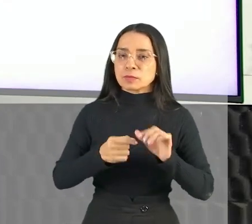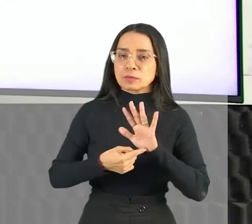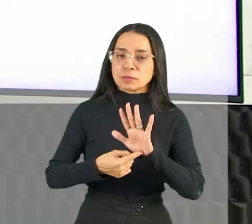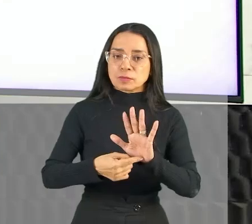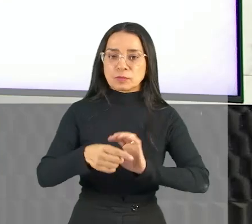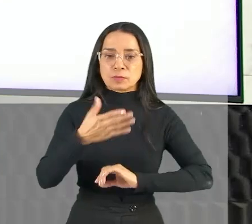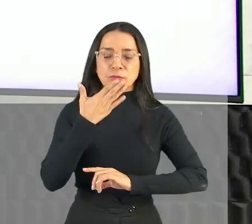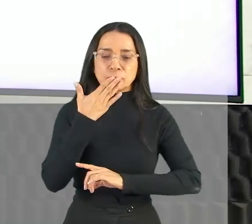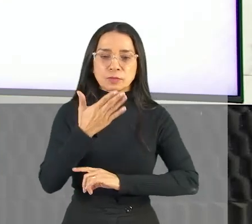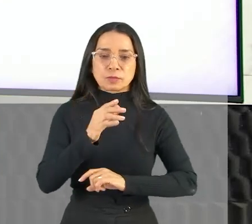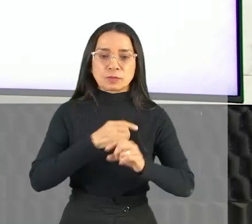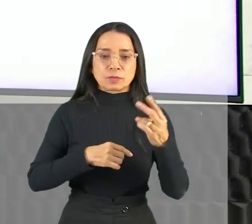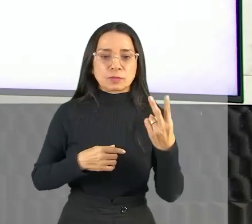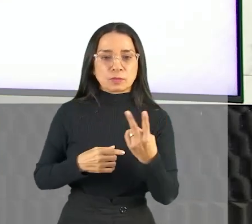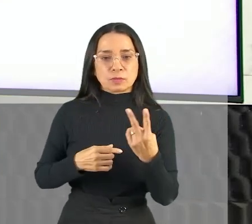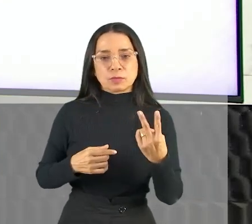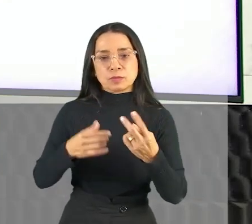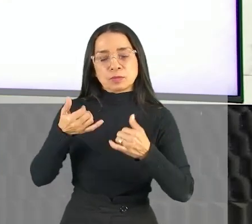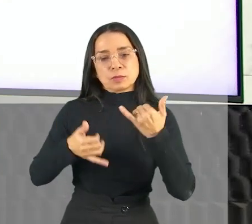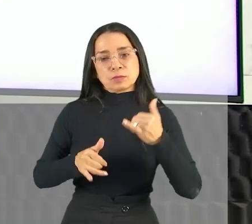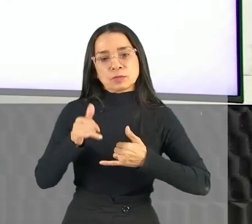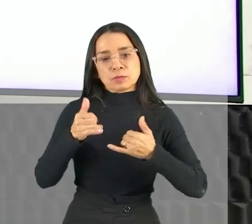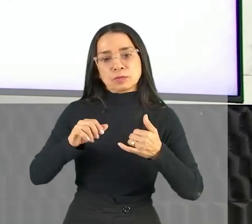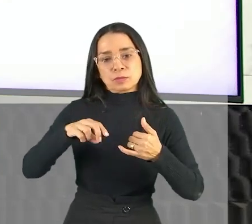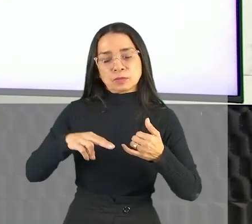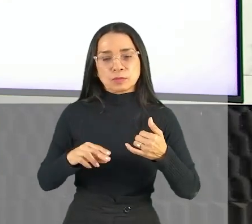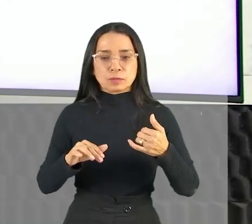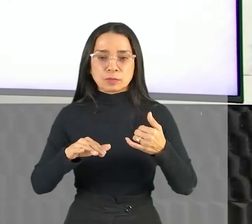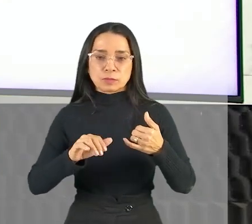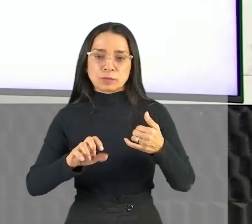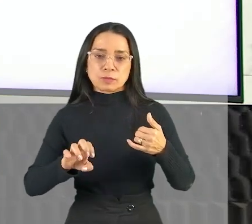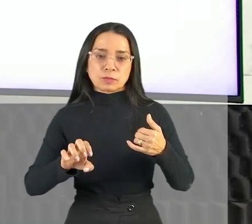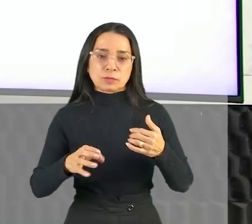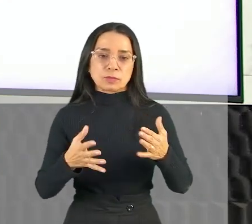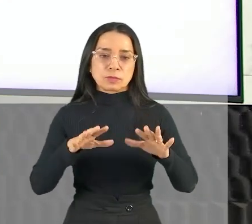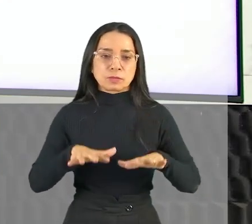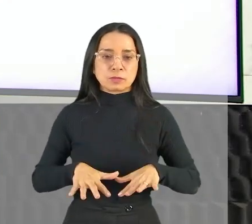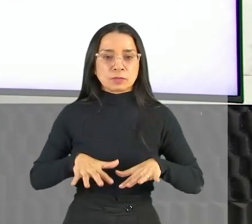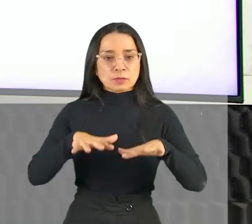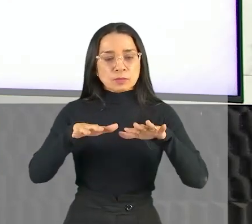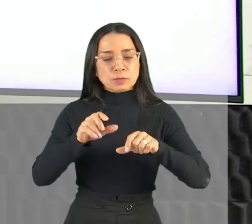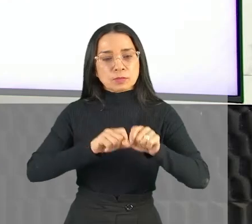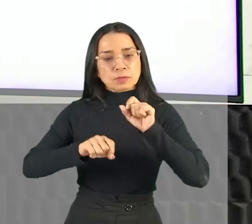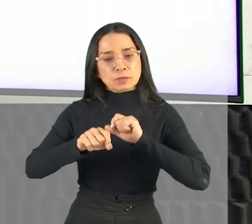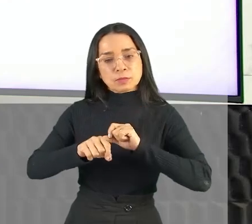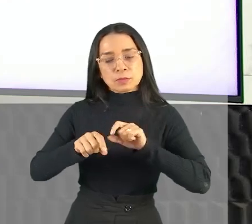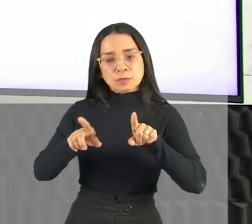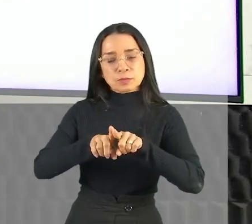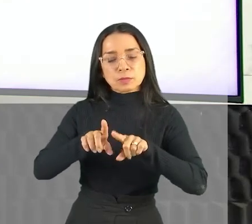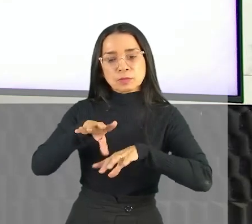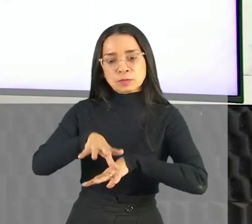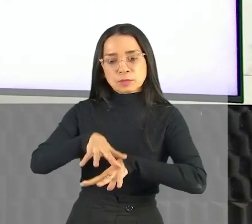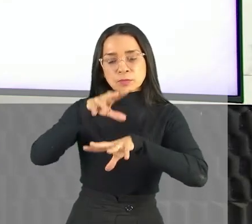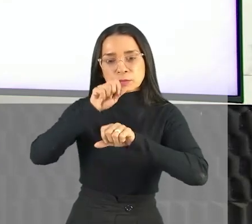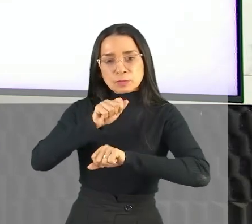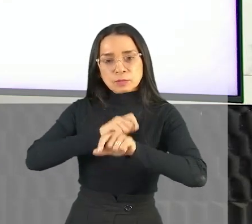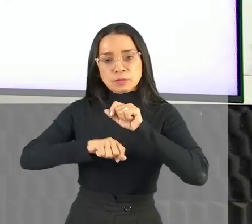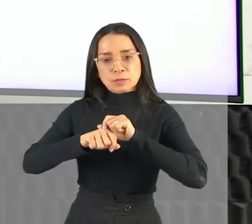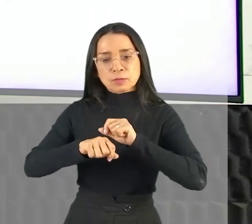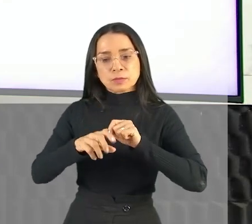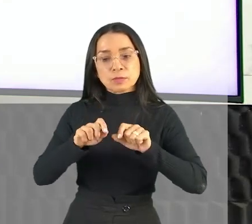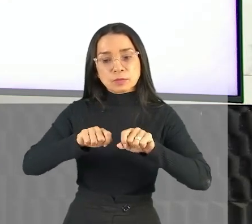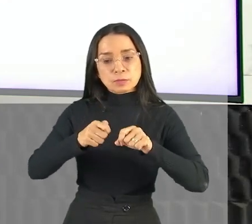ó, 2 metabolismos de análise, a fermentação e a respiração. A respiração também promove uma quebra, né? Ela pega a